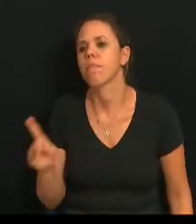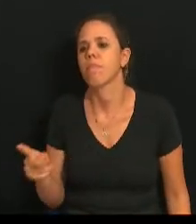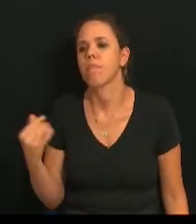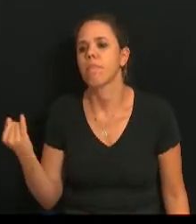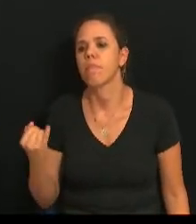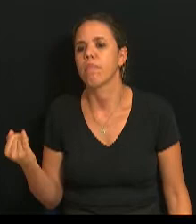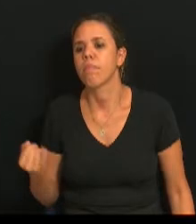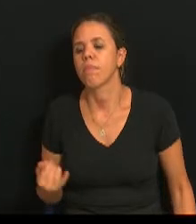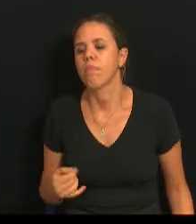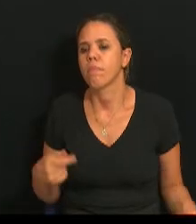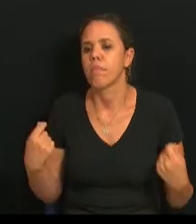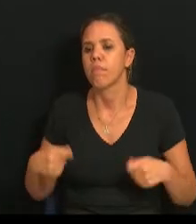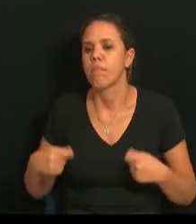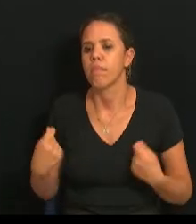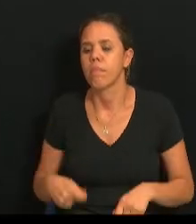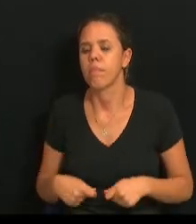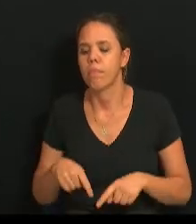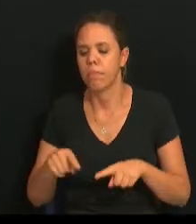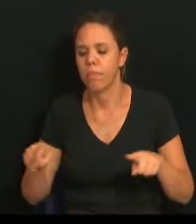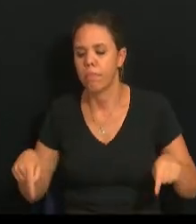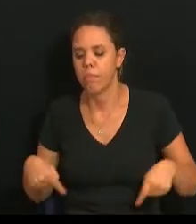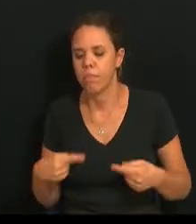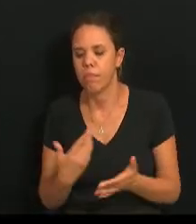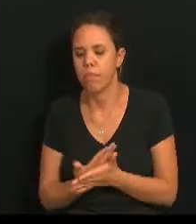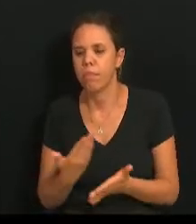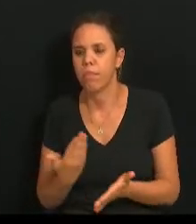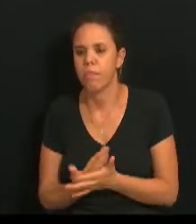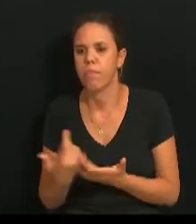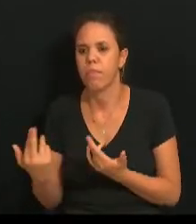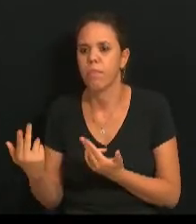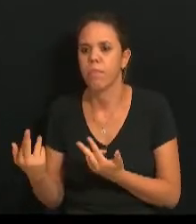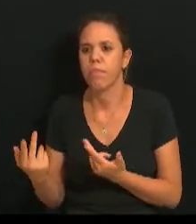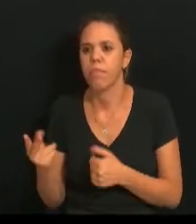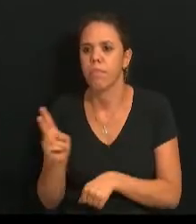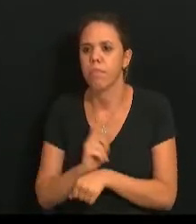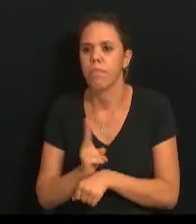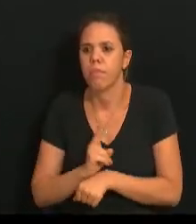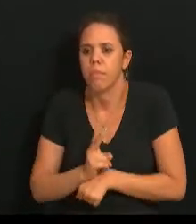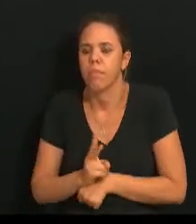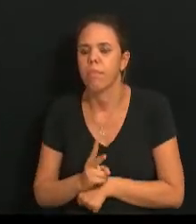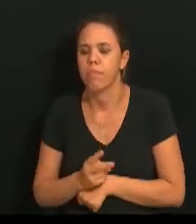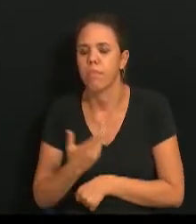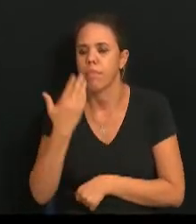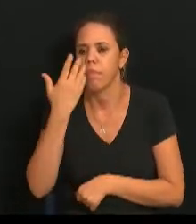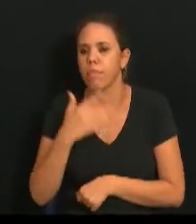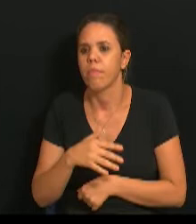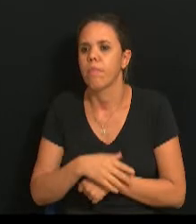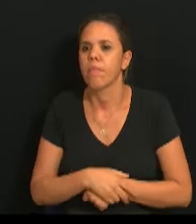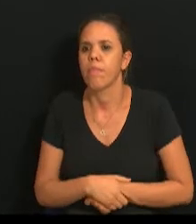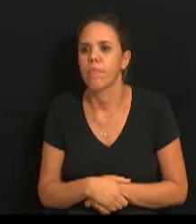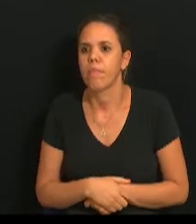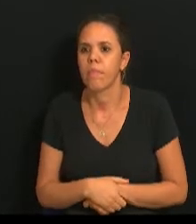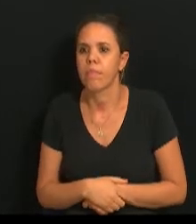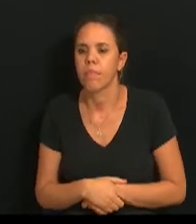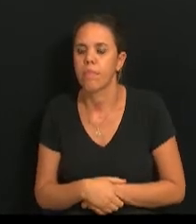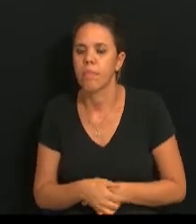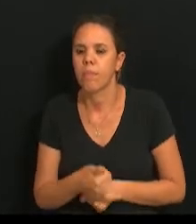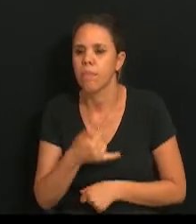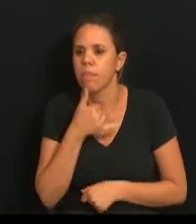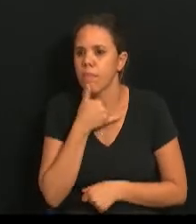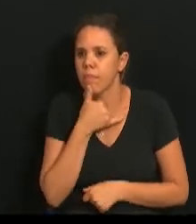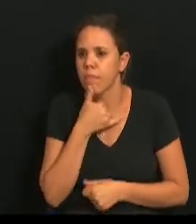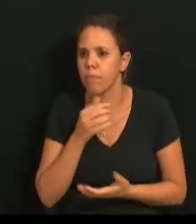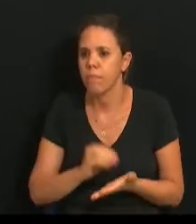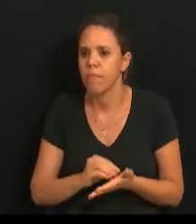importante e precisa dele dentro da sala, o mesmo se atribui ao monitor de educação infantil. Mas, infelizmente, a falta